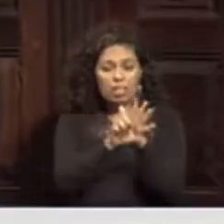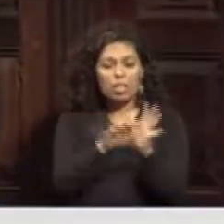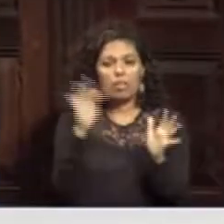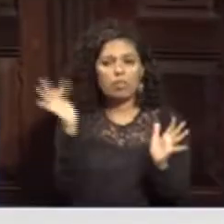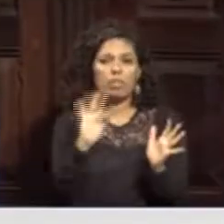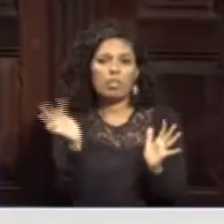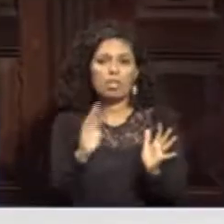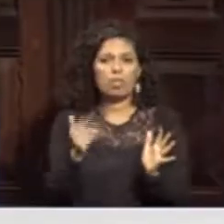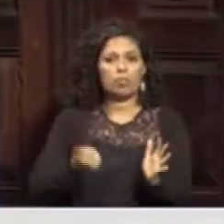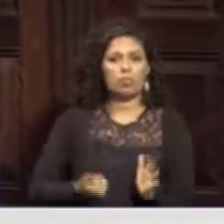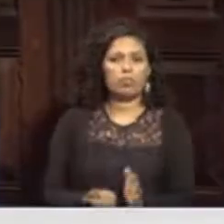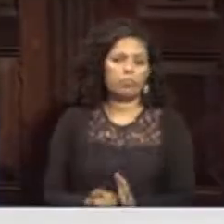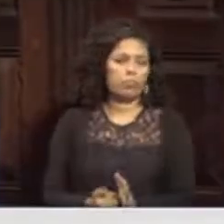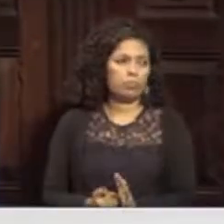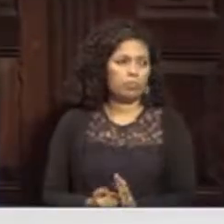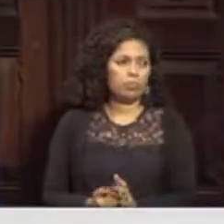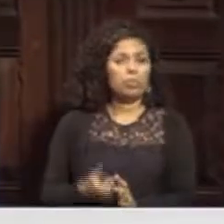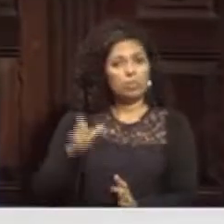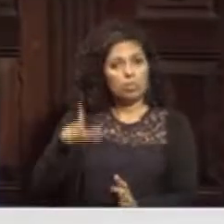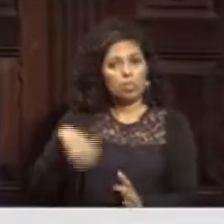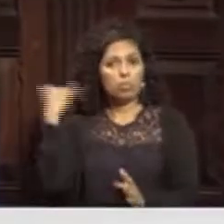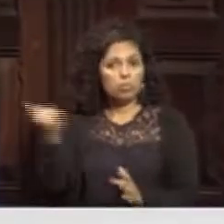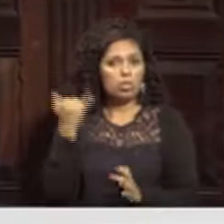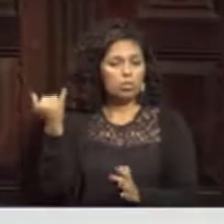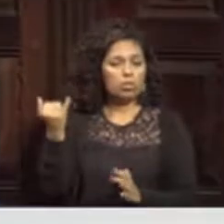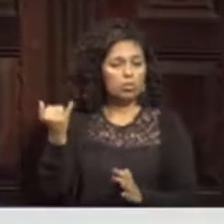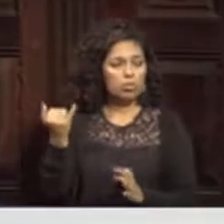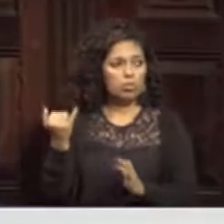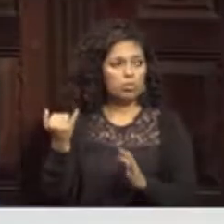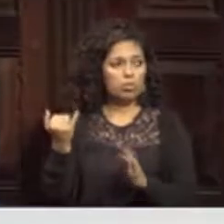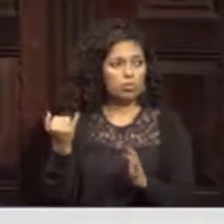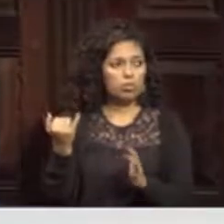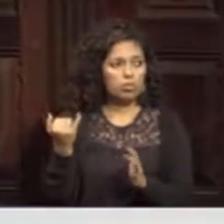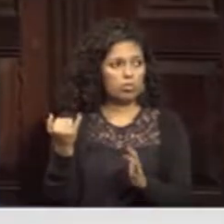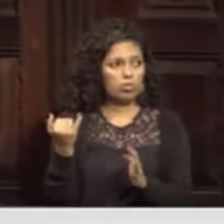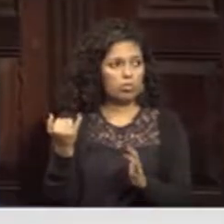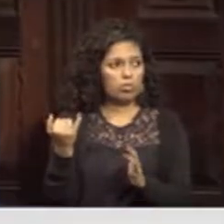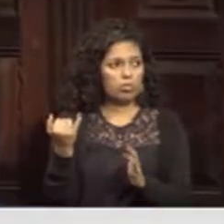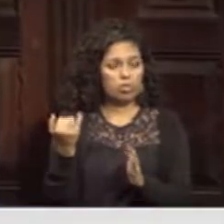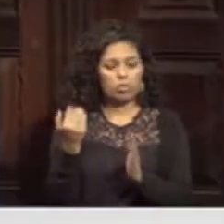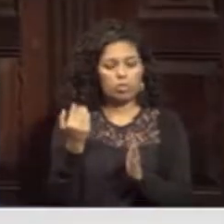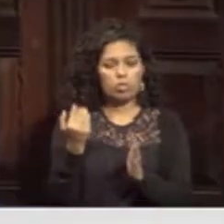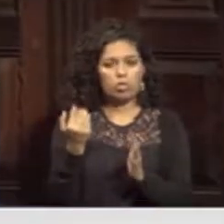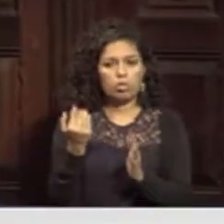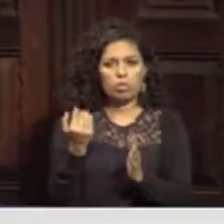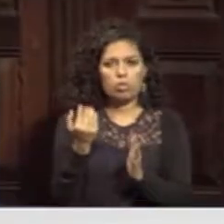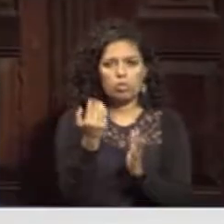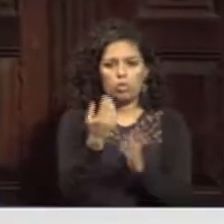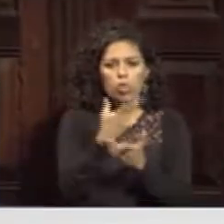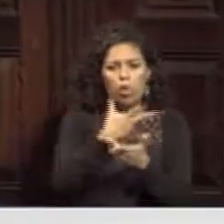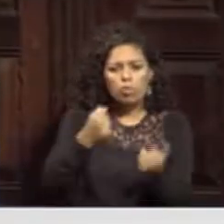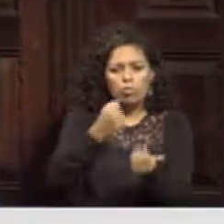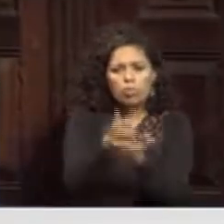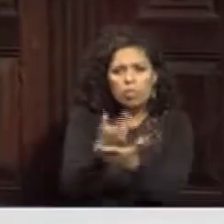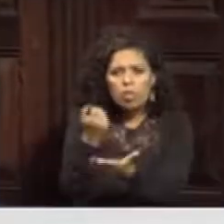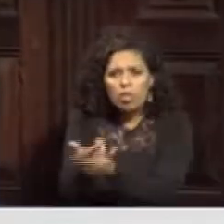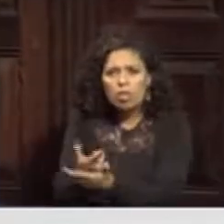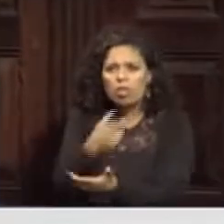Assim posto, é necessário que as contas de 17